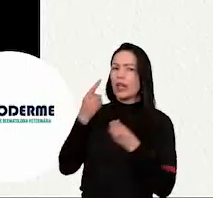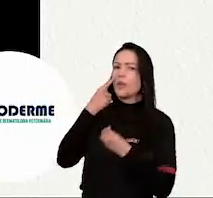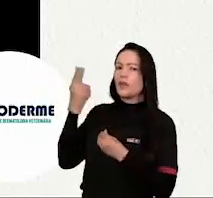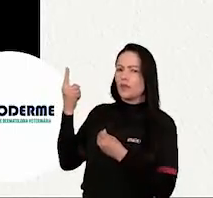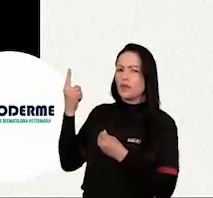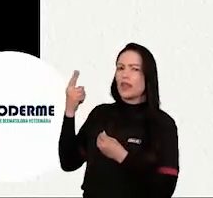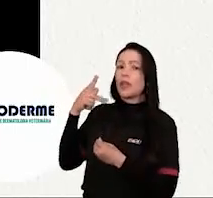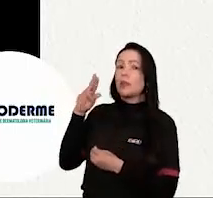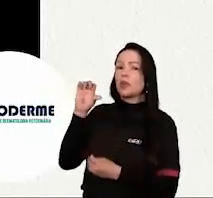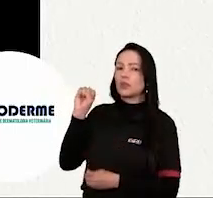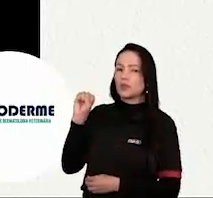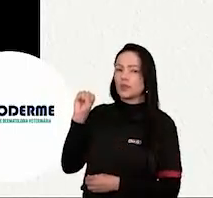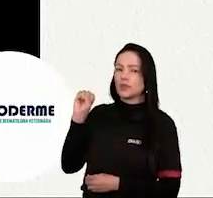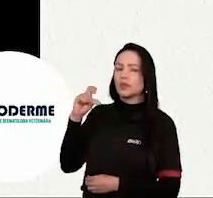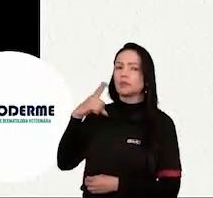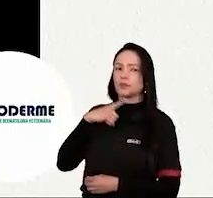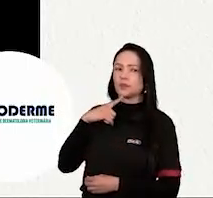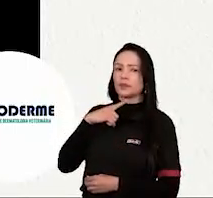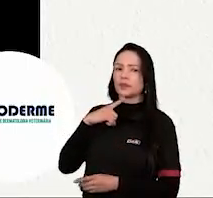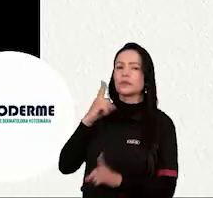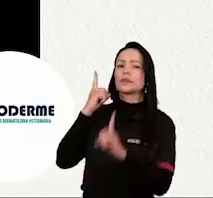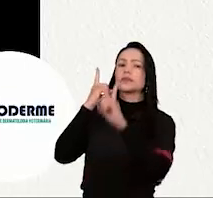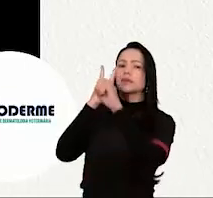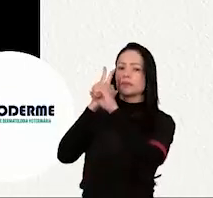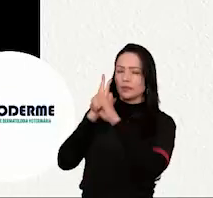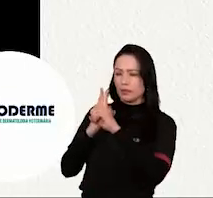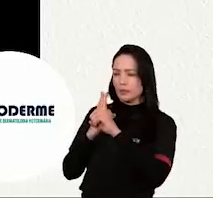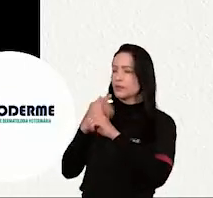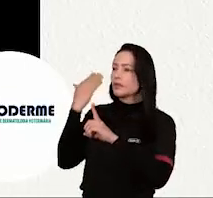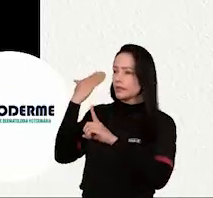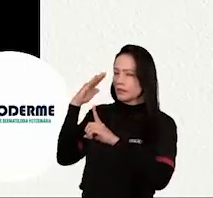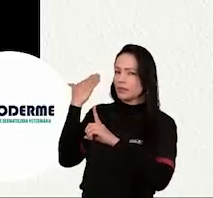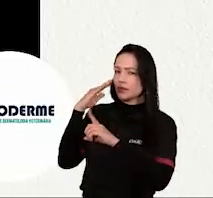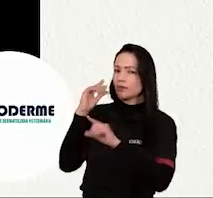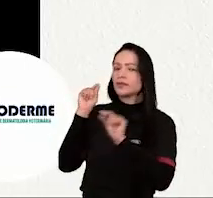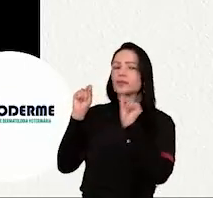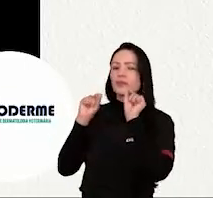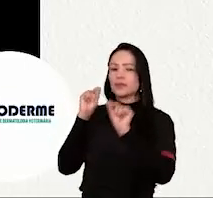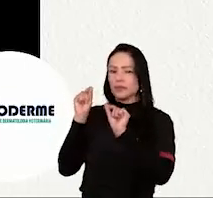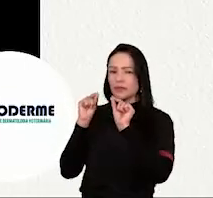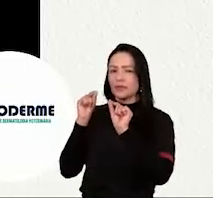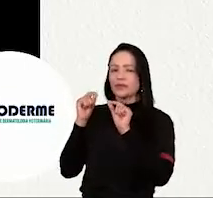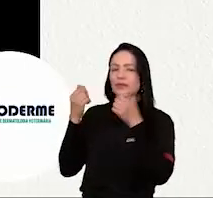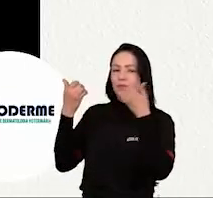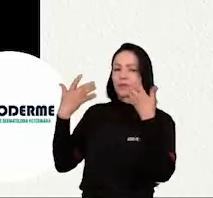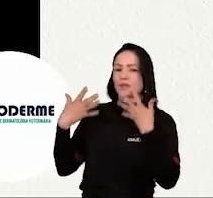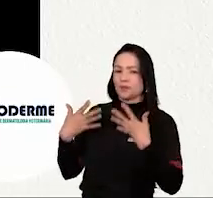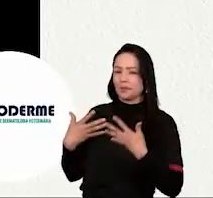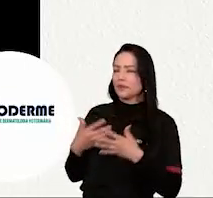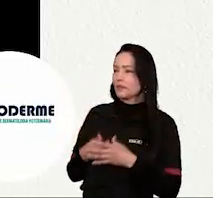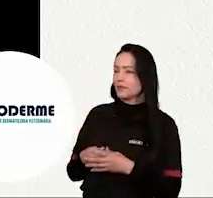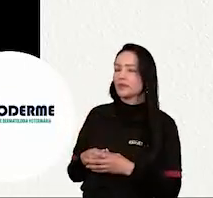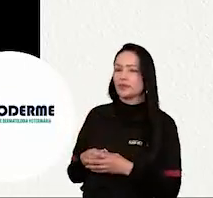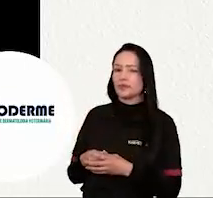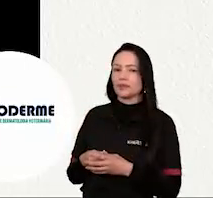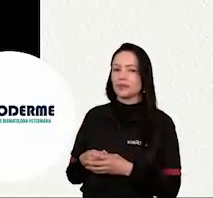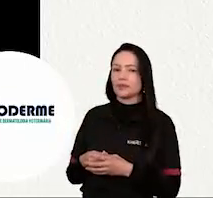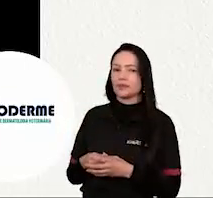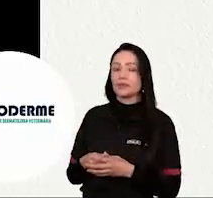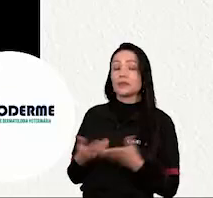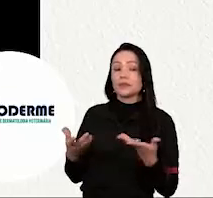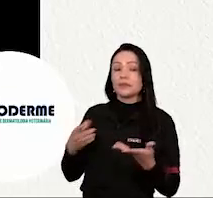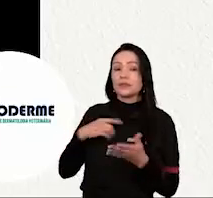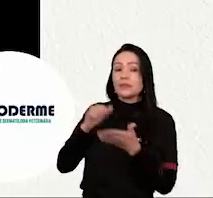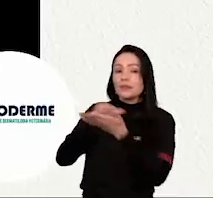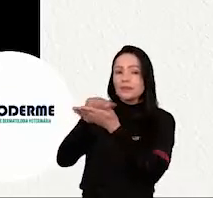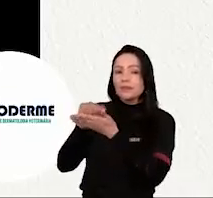secreção purulenta, onde vocês podem observar e entender facilmente o que a gente está mencionando nessa palestra, né, que